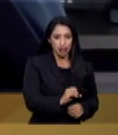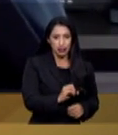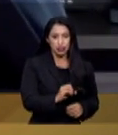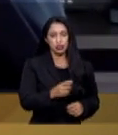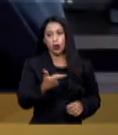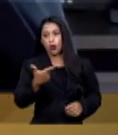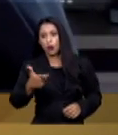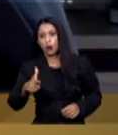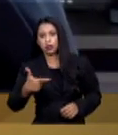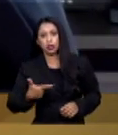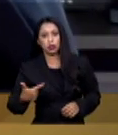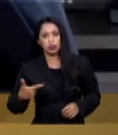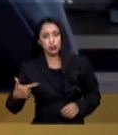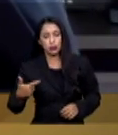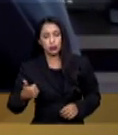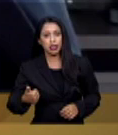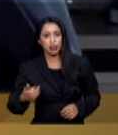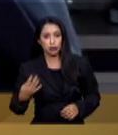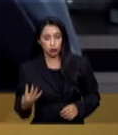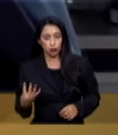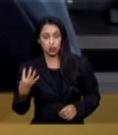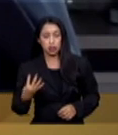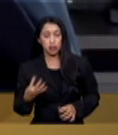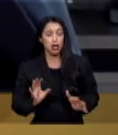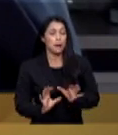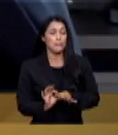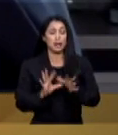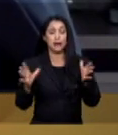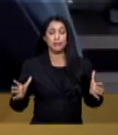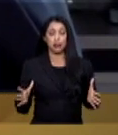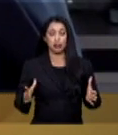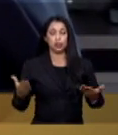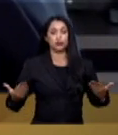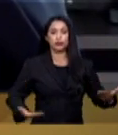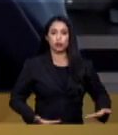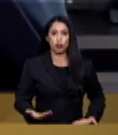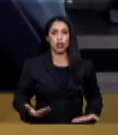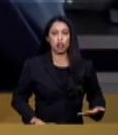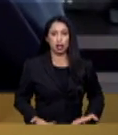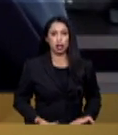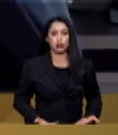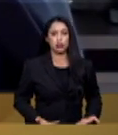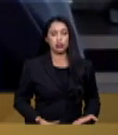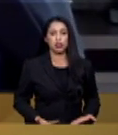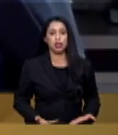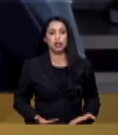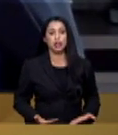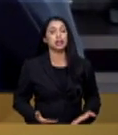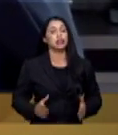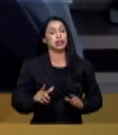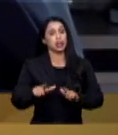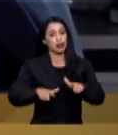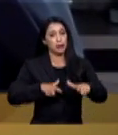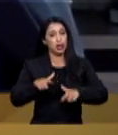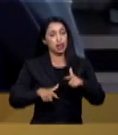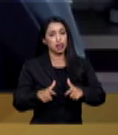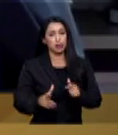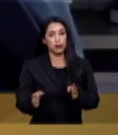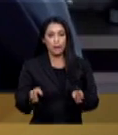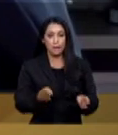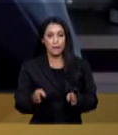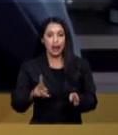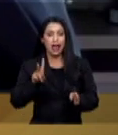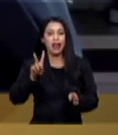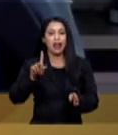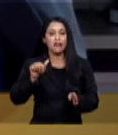2014, permitem a contratação de empregados, de servidores temporários para